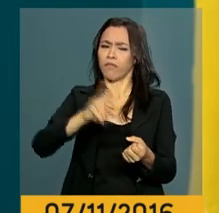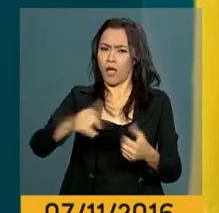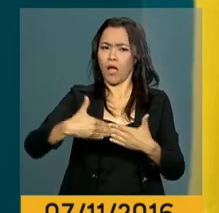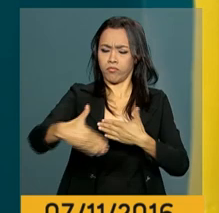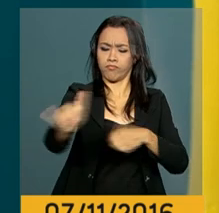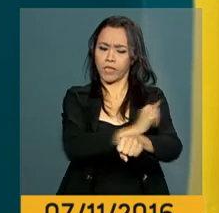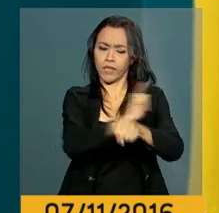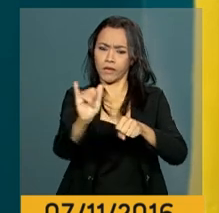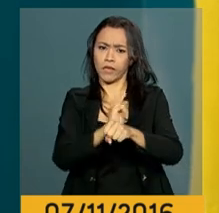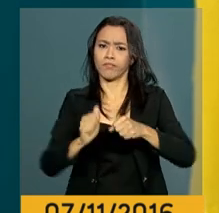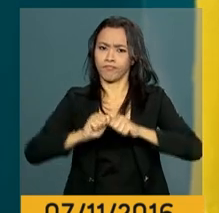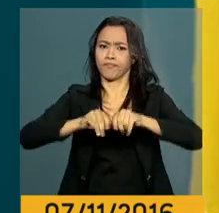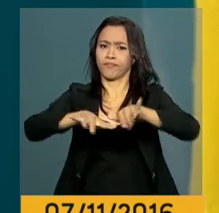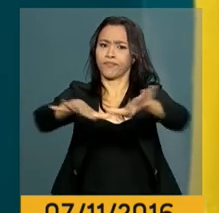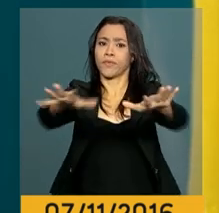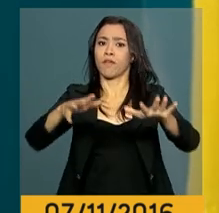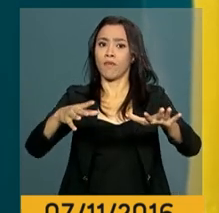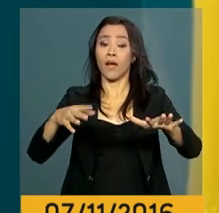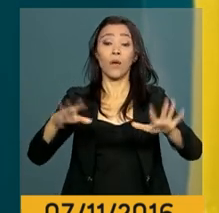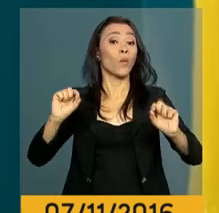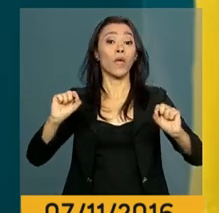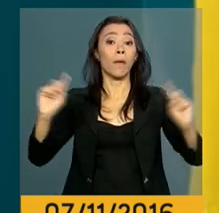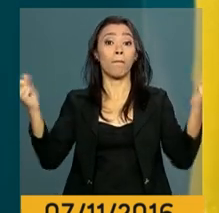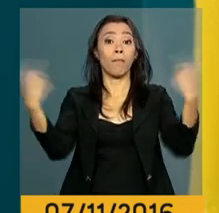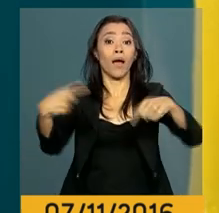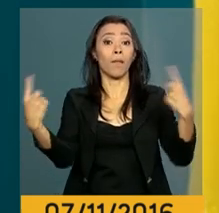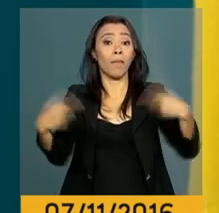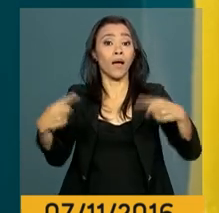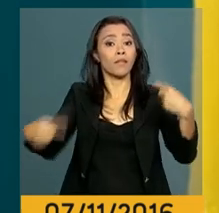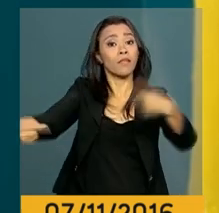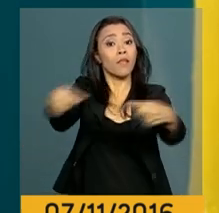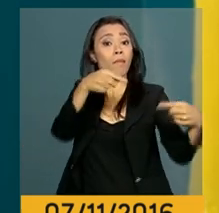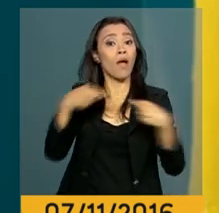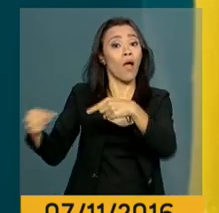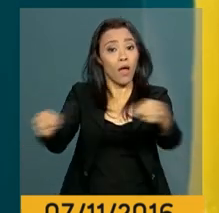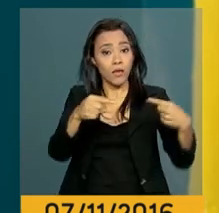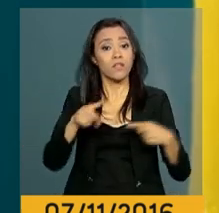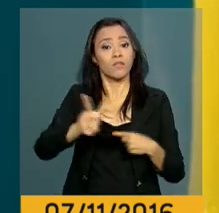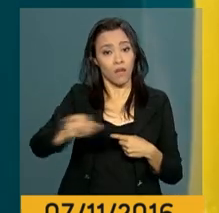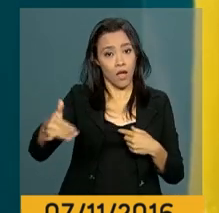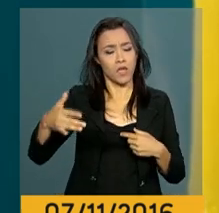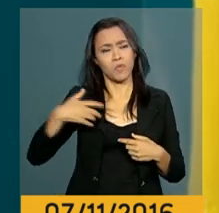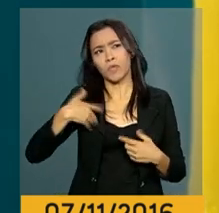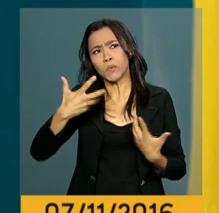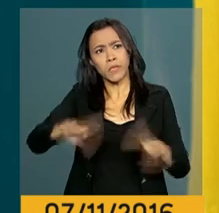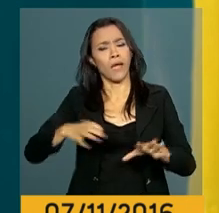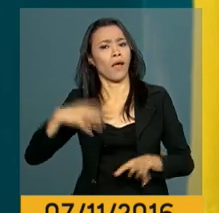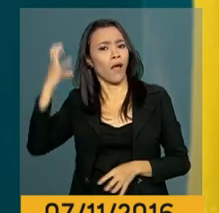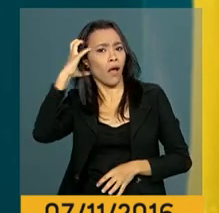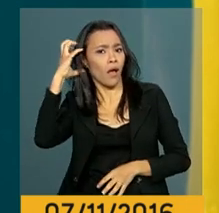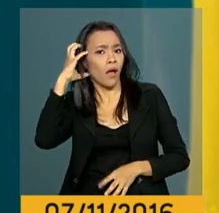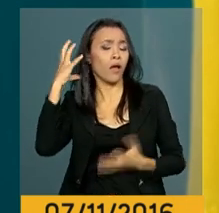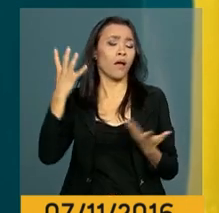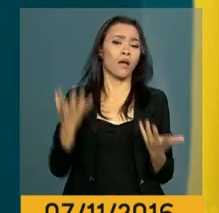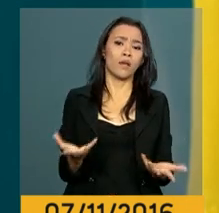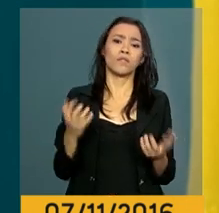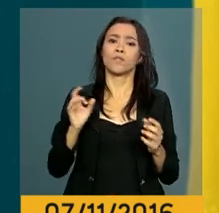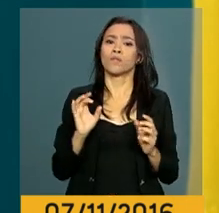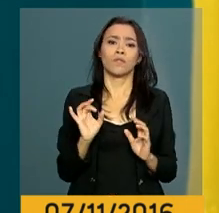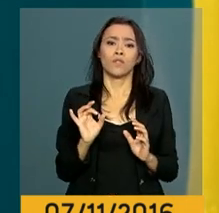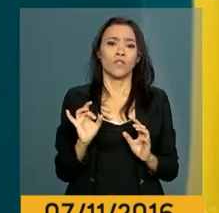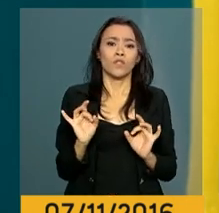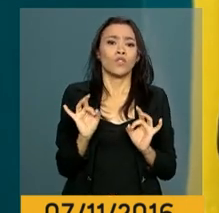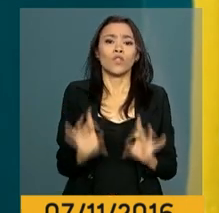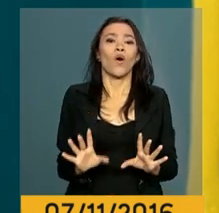tempo, ainda que promovendo debates, porque muitas e muitas vezes não se quer que a rádio, a rádio emissora,